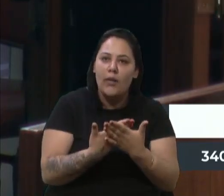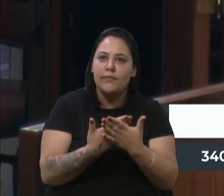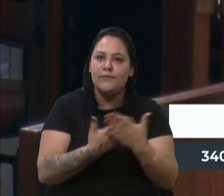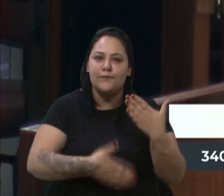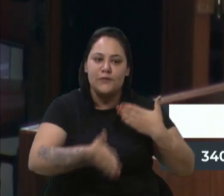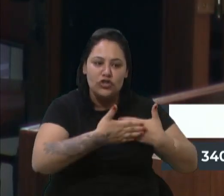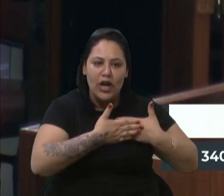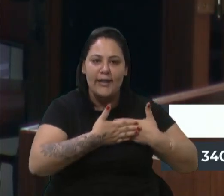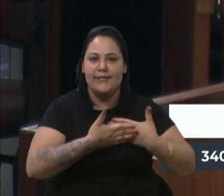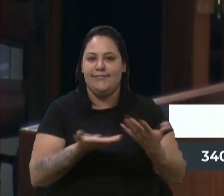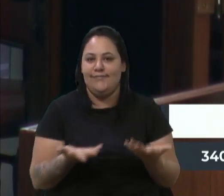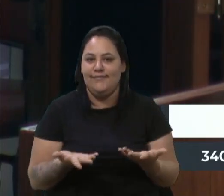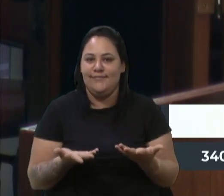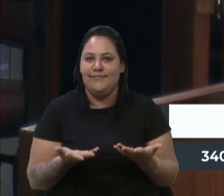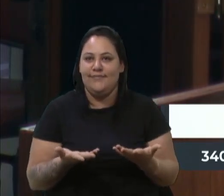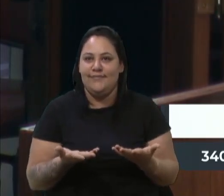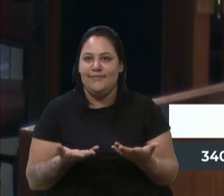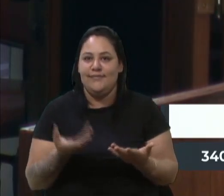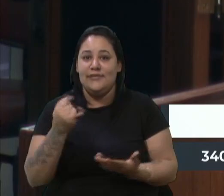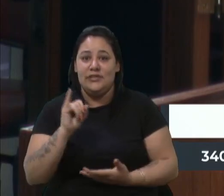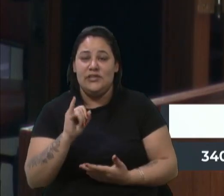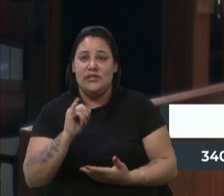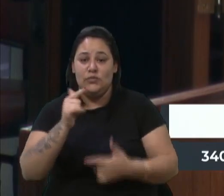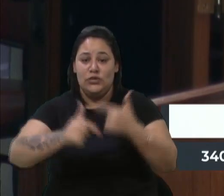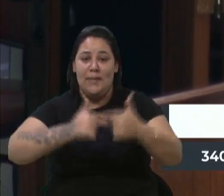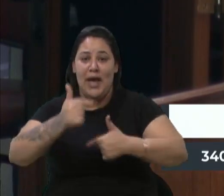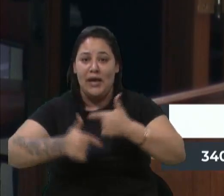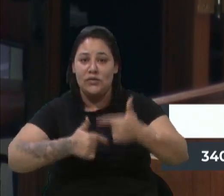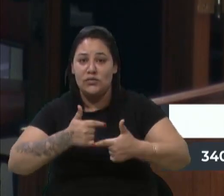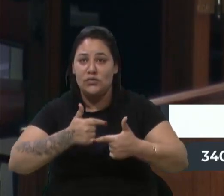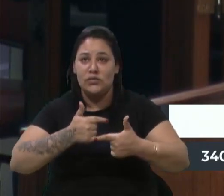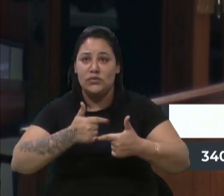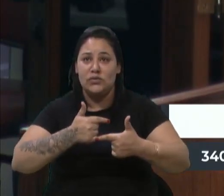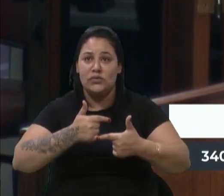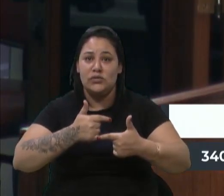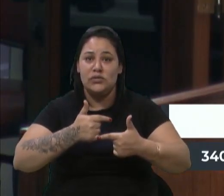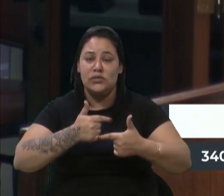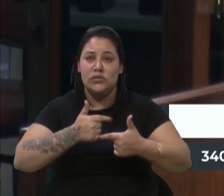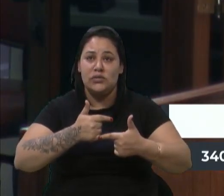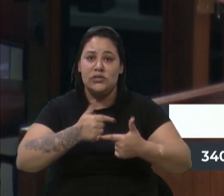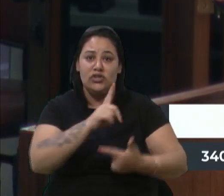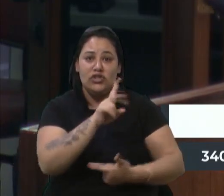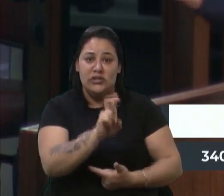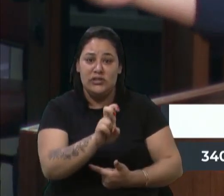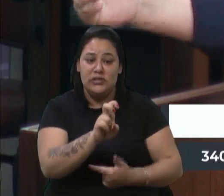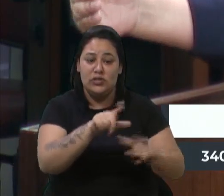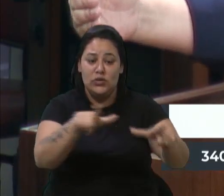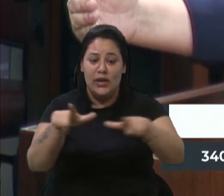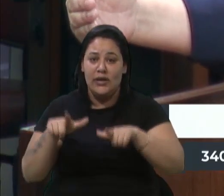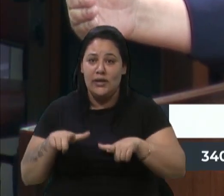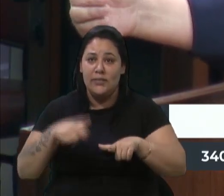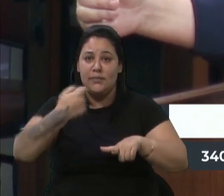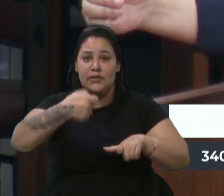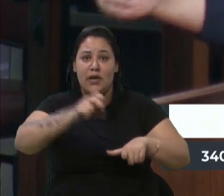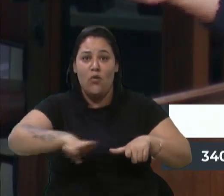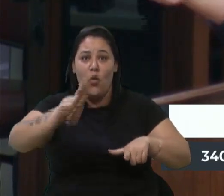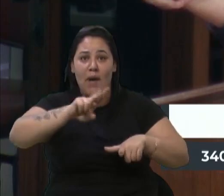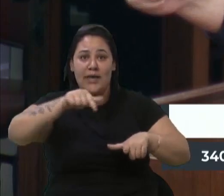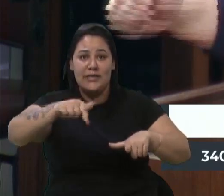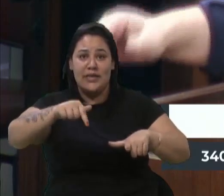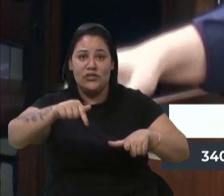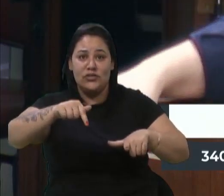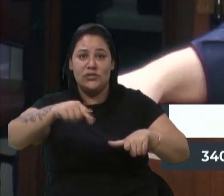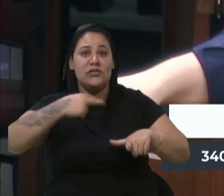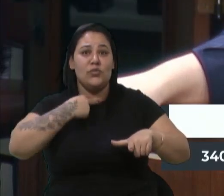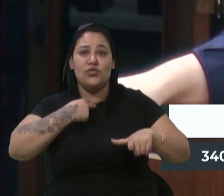ir. Se fosse para o trabalho, de 15 lugares dentro da van, tinha que se usar 7 ou